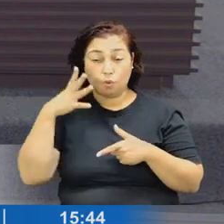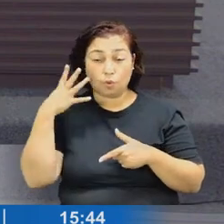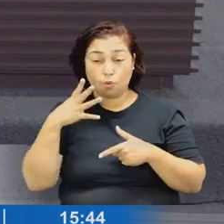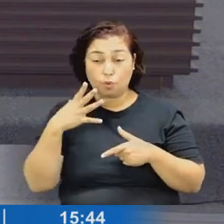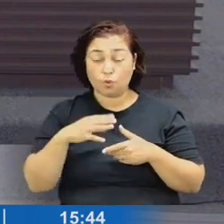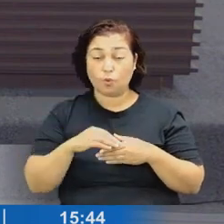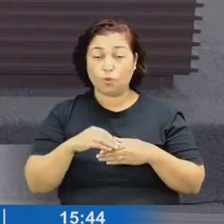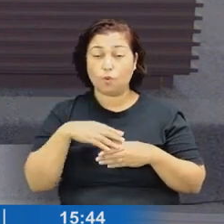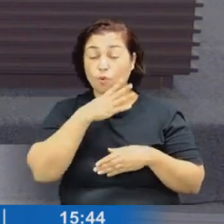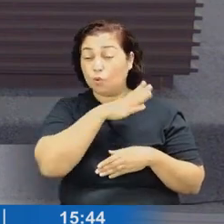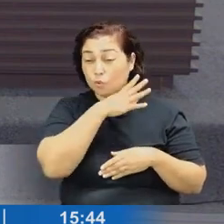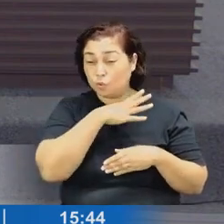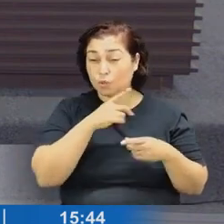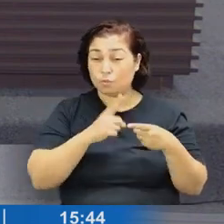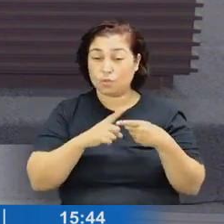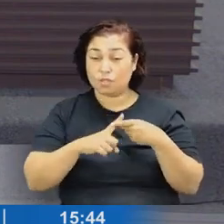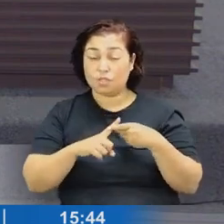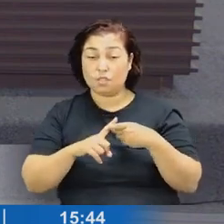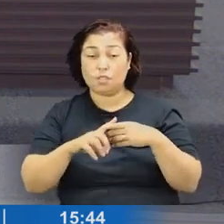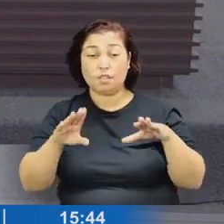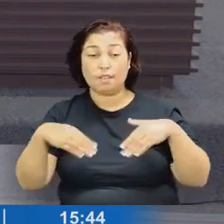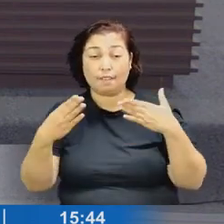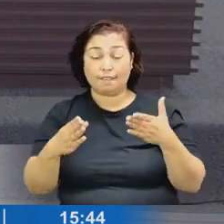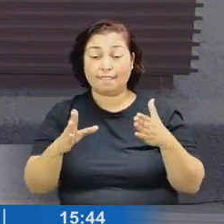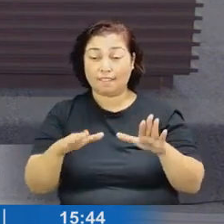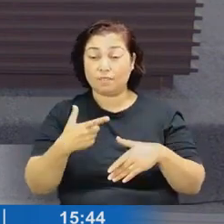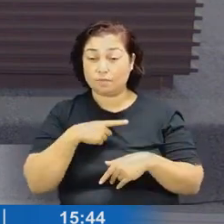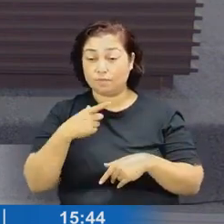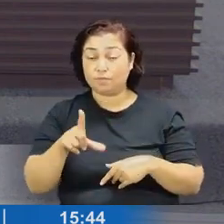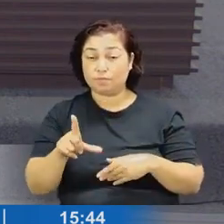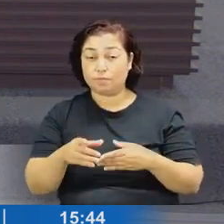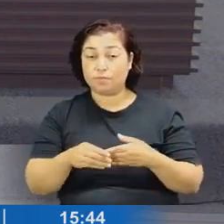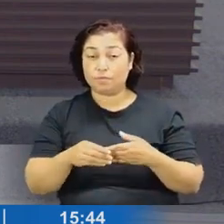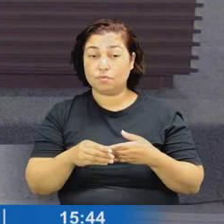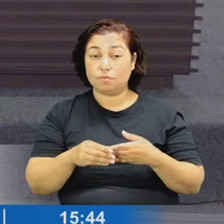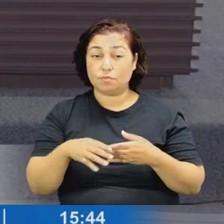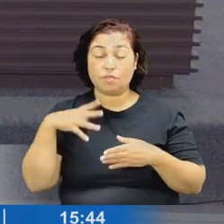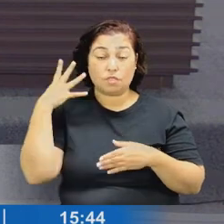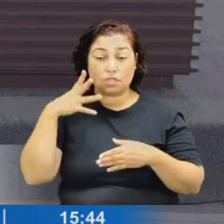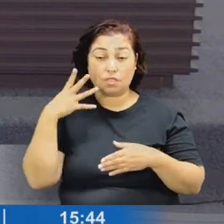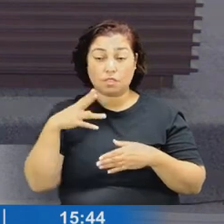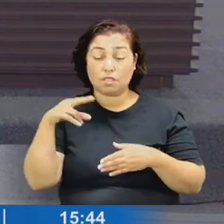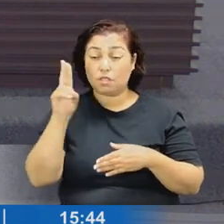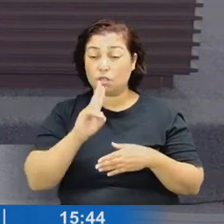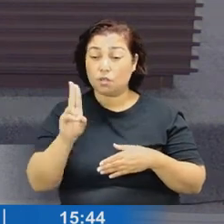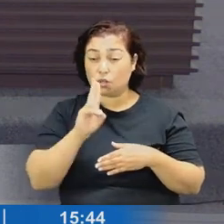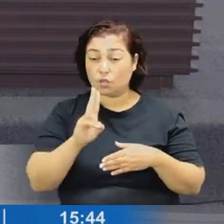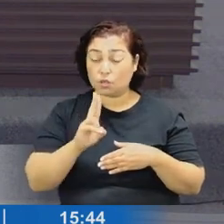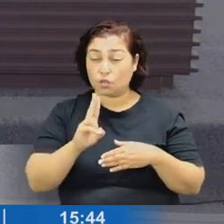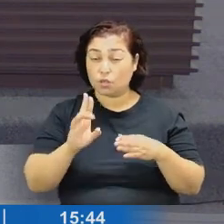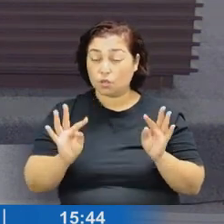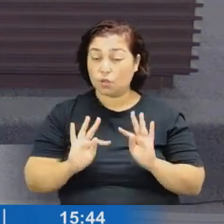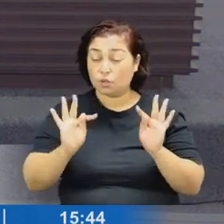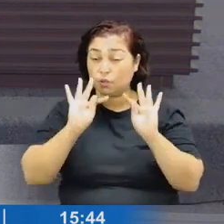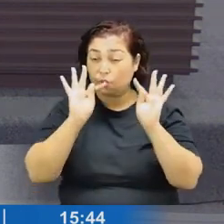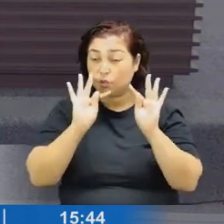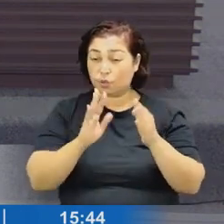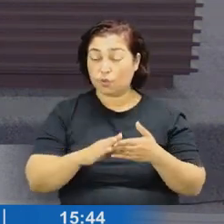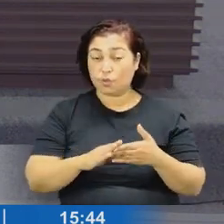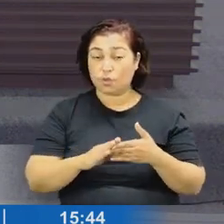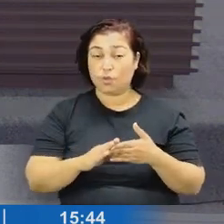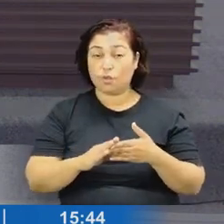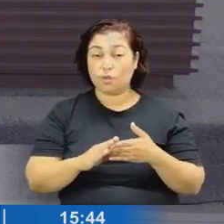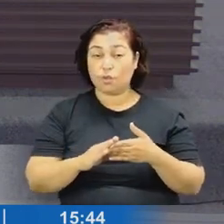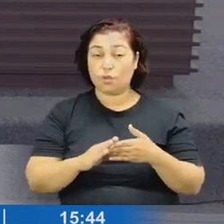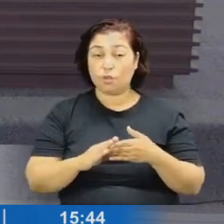do discurso está contraditório então é outra coisa quando ele não tinha contrariedade no discurso ele usa ele usa técnica acho que foi